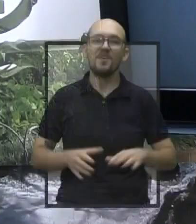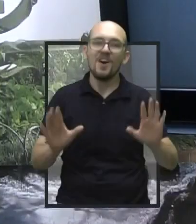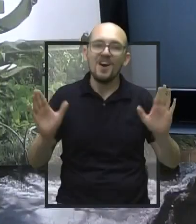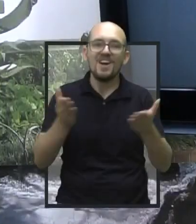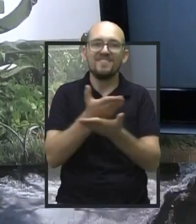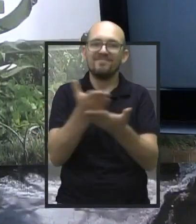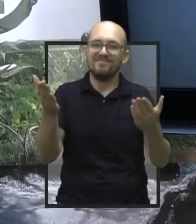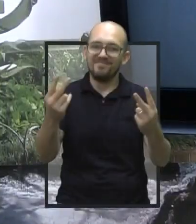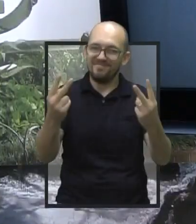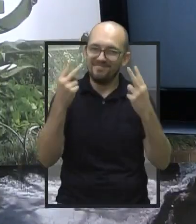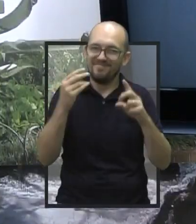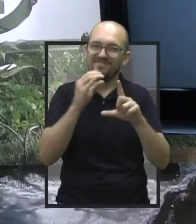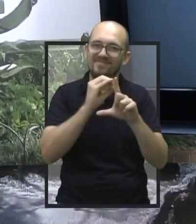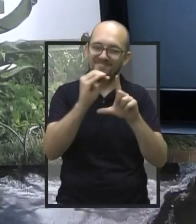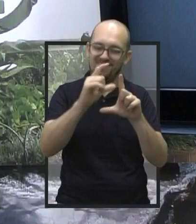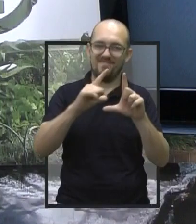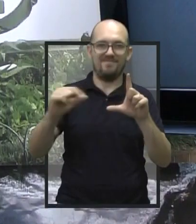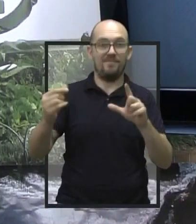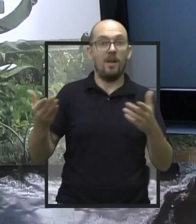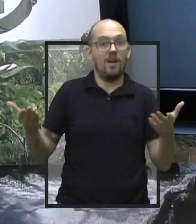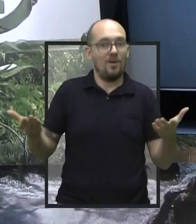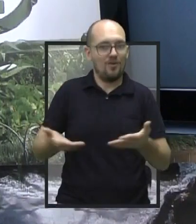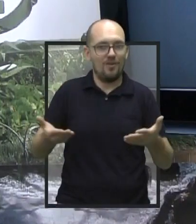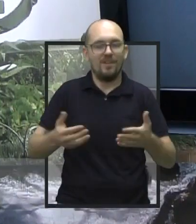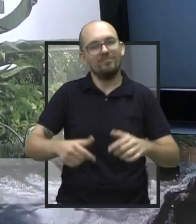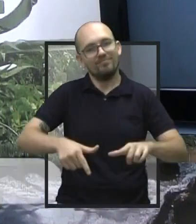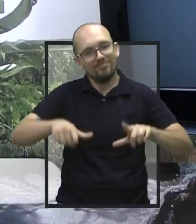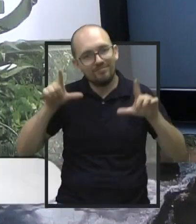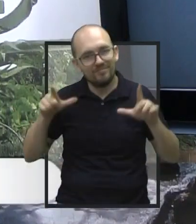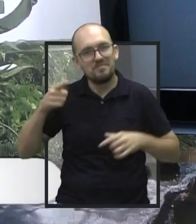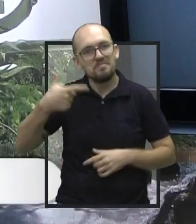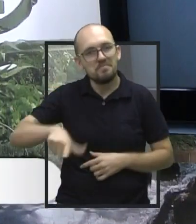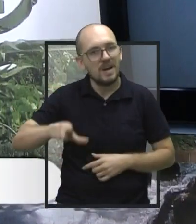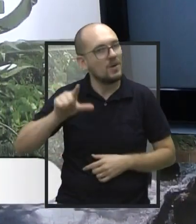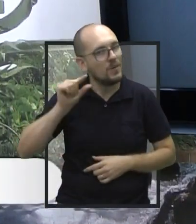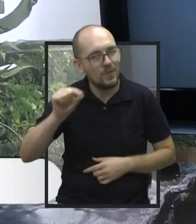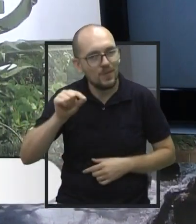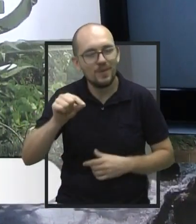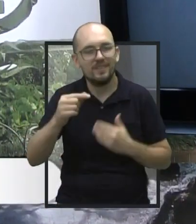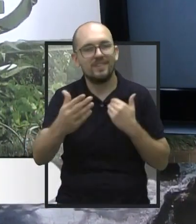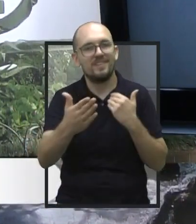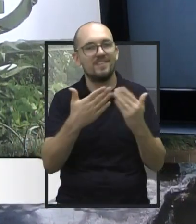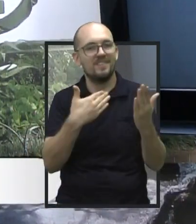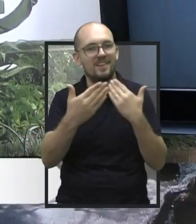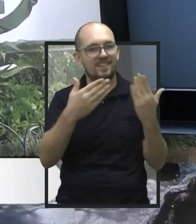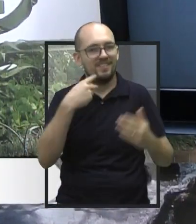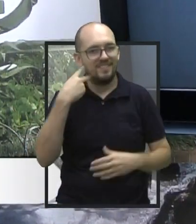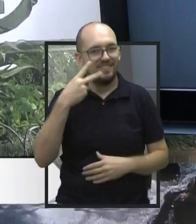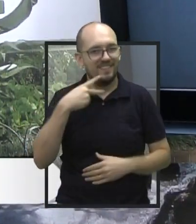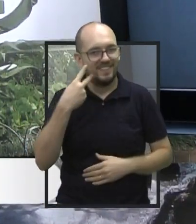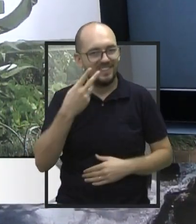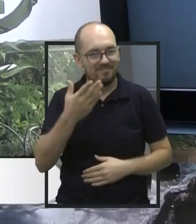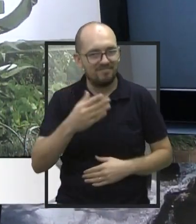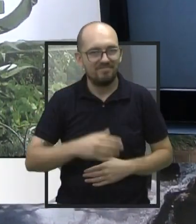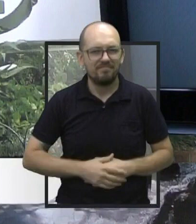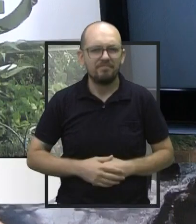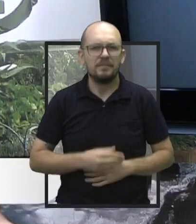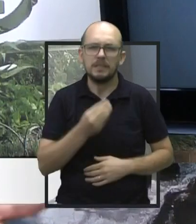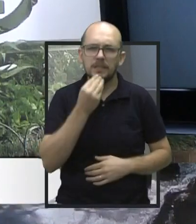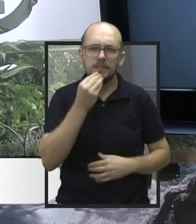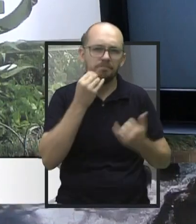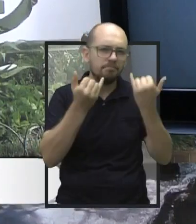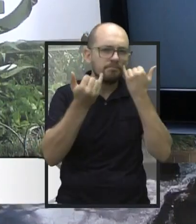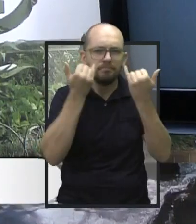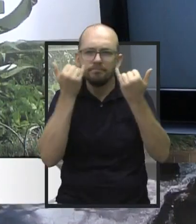Olá para você ligado na TV Câmara Jaú, está entrando no ar mais uma edição do programa Fala Vereador.